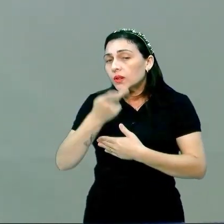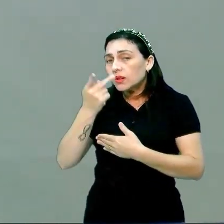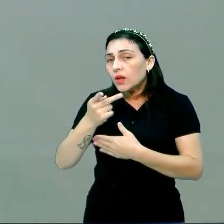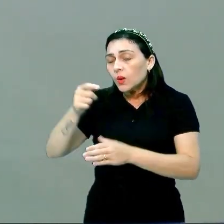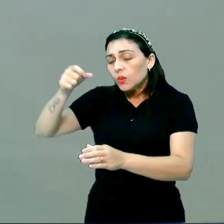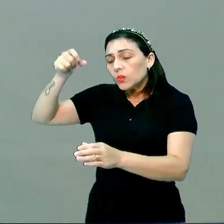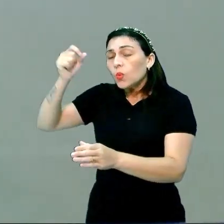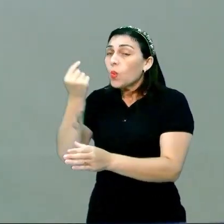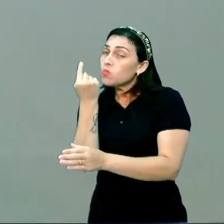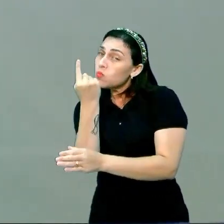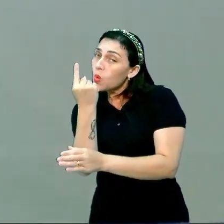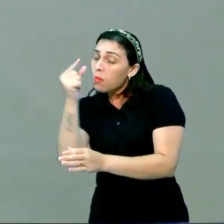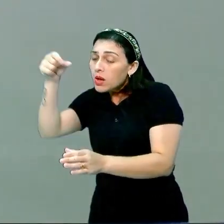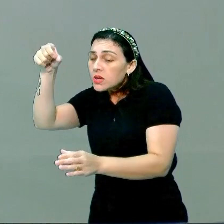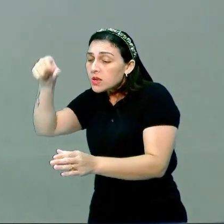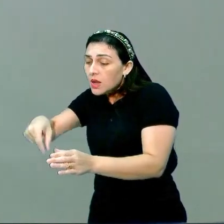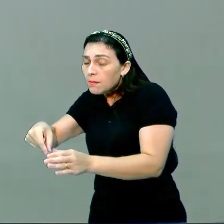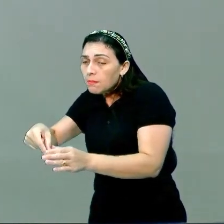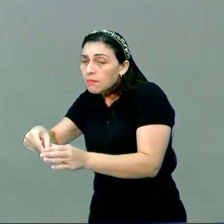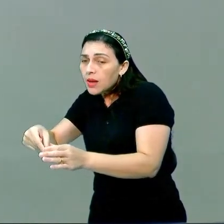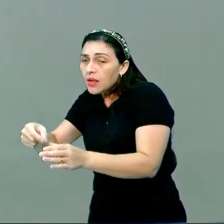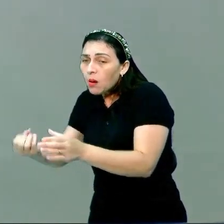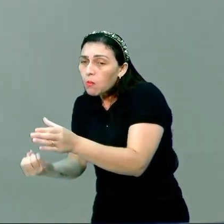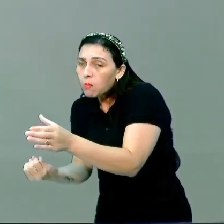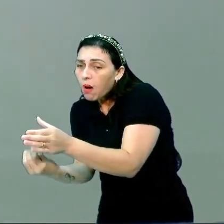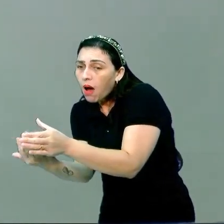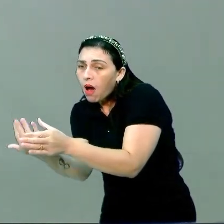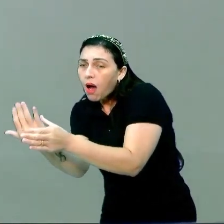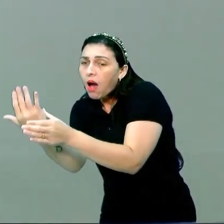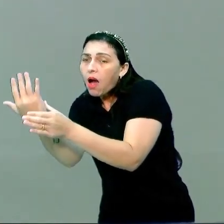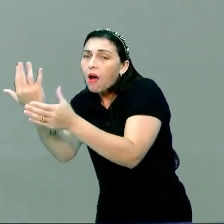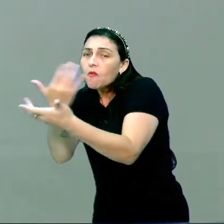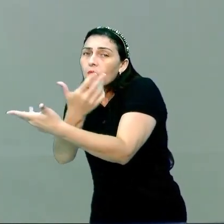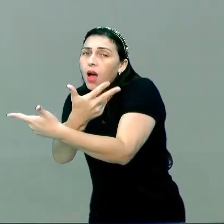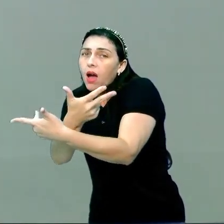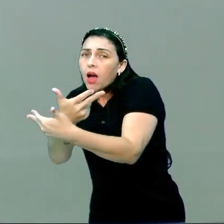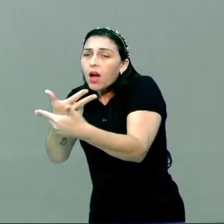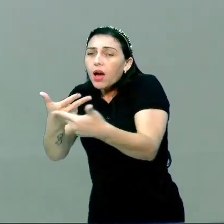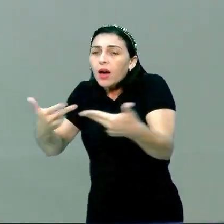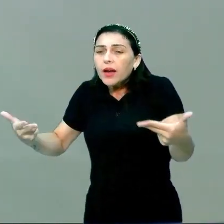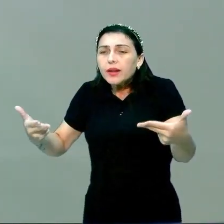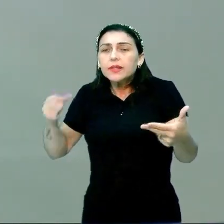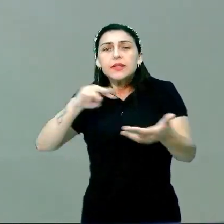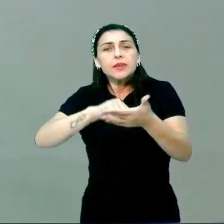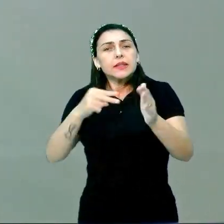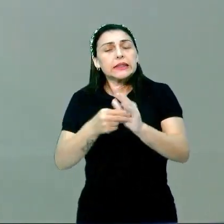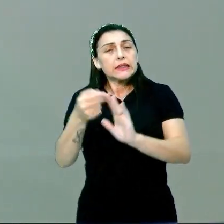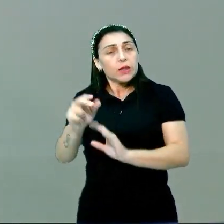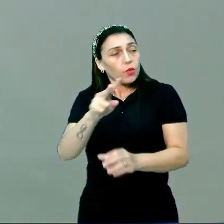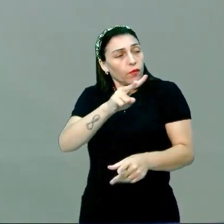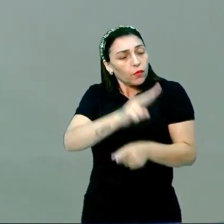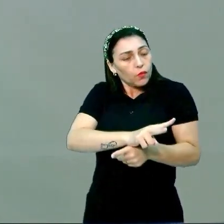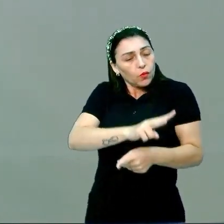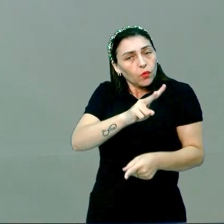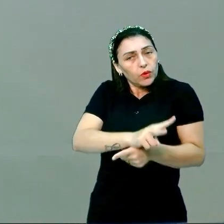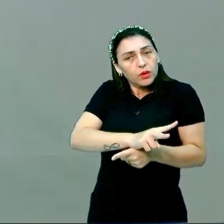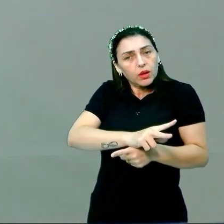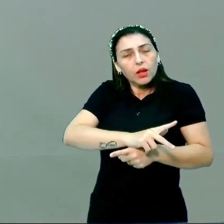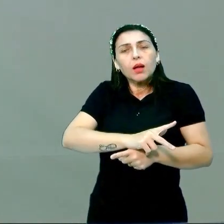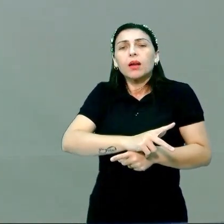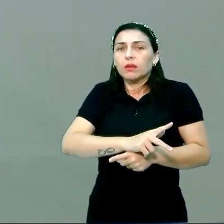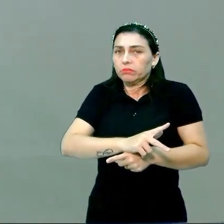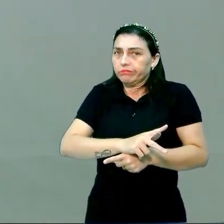fala que joga uma semente, aí nasce muita planta, né? Isso quer dizer que se você não estiver ali cuidando, limpando,